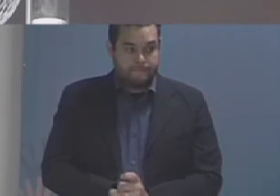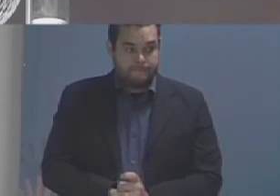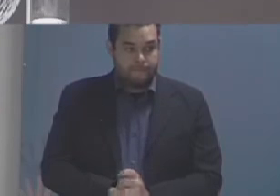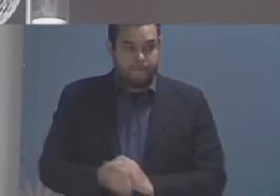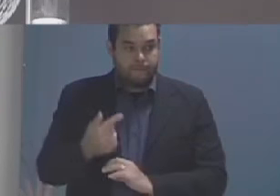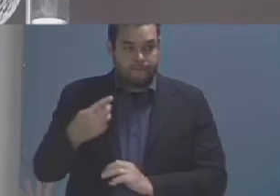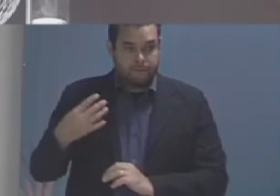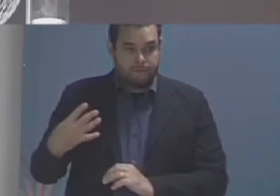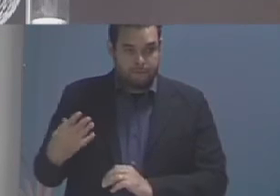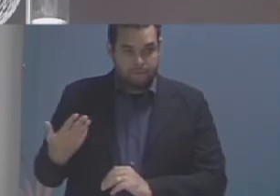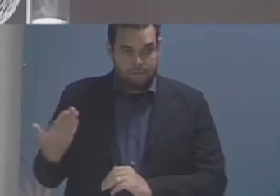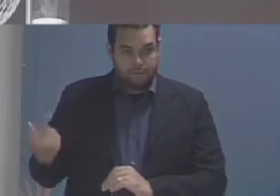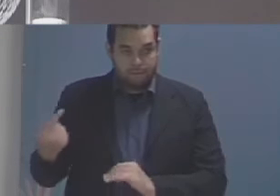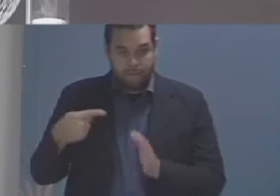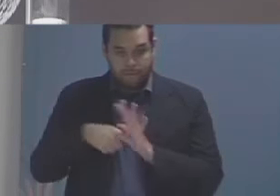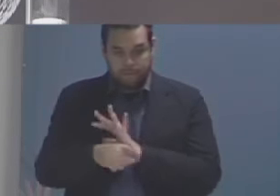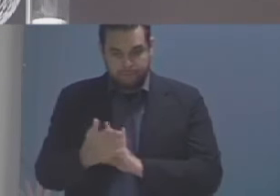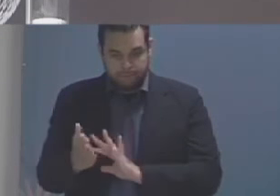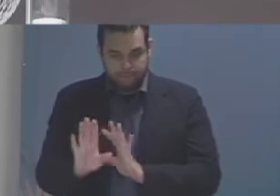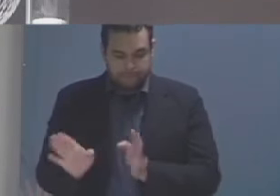candidato 23.